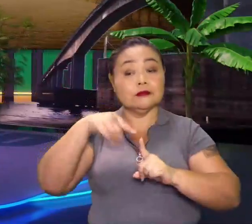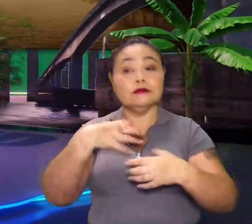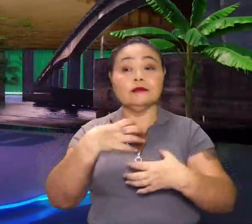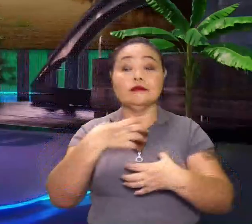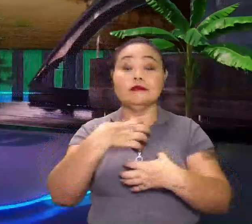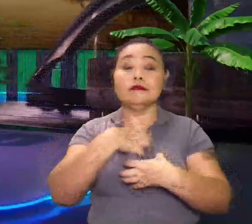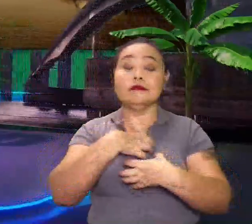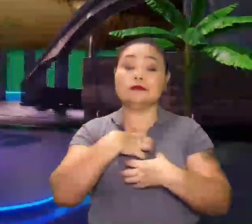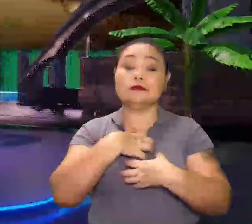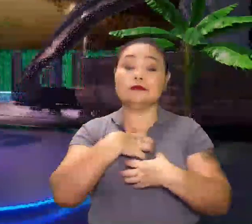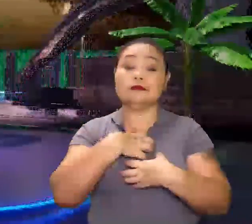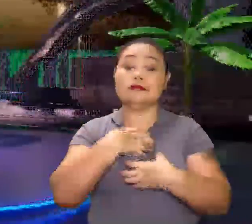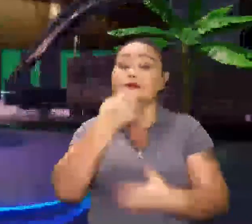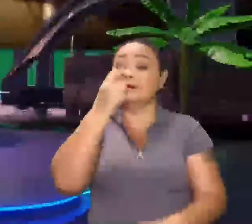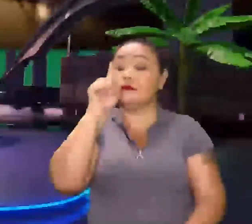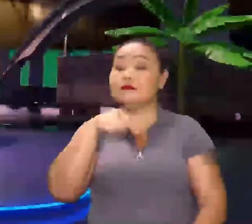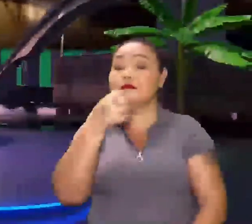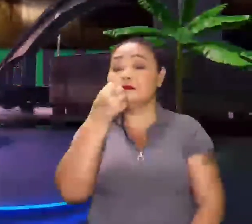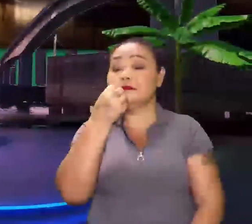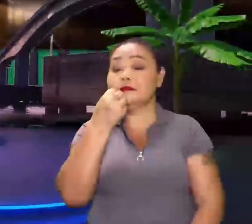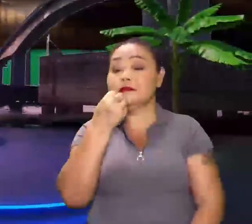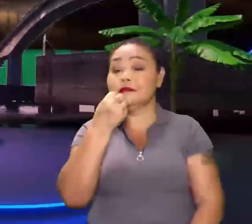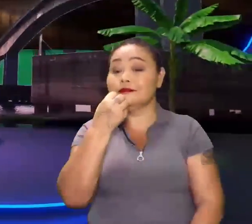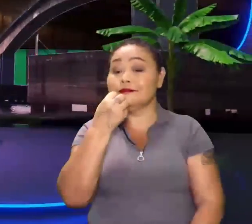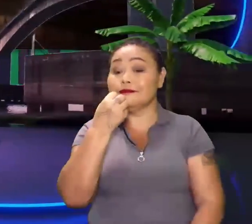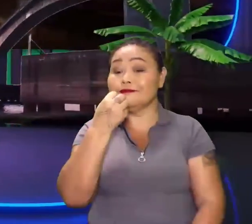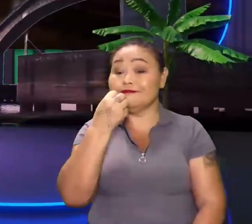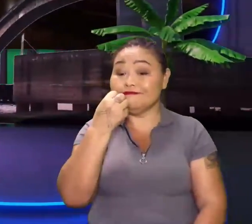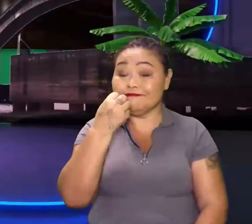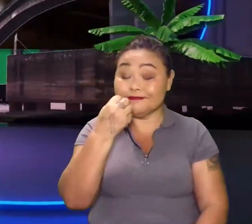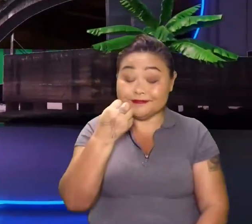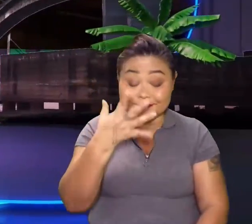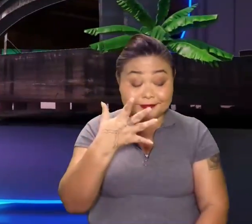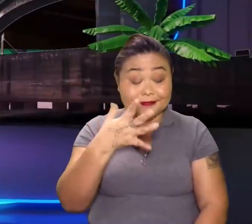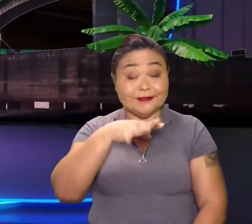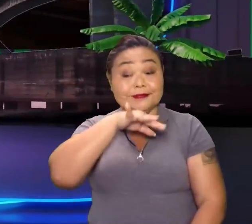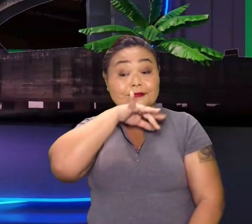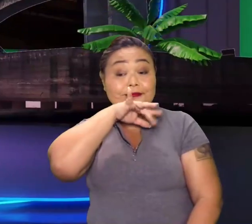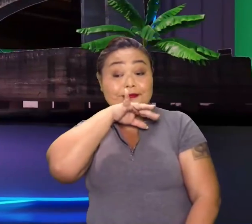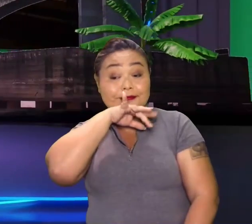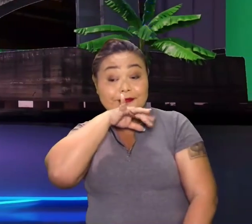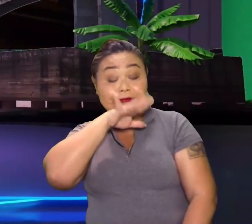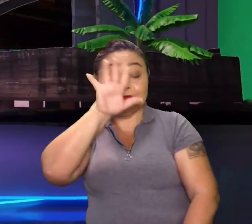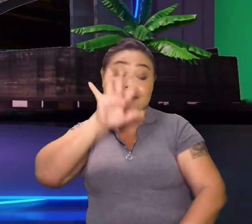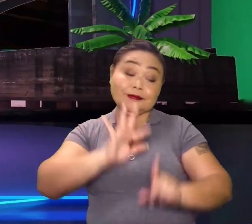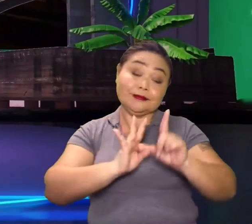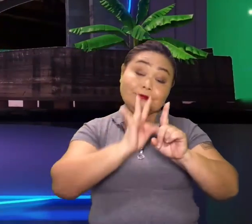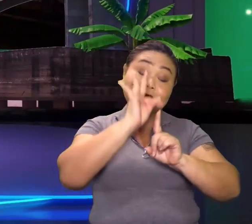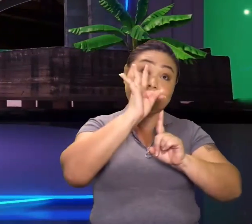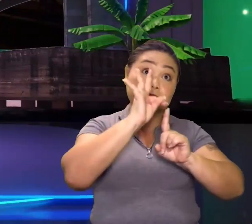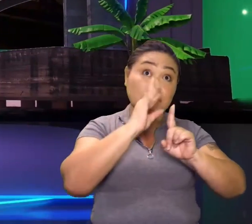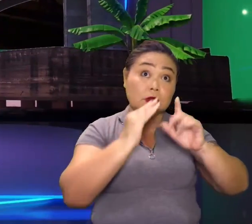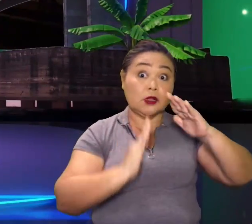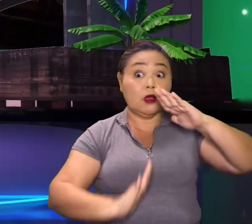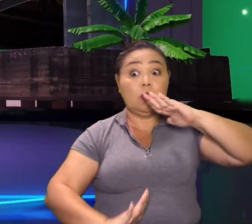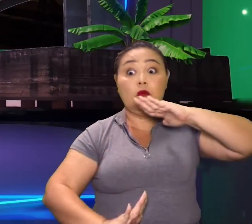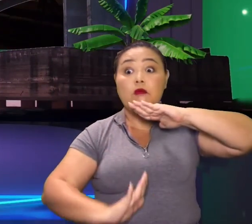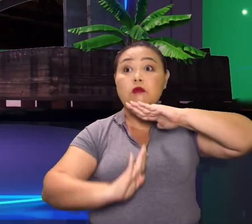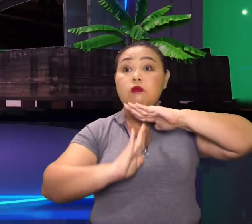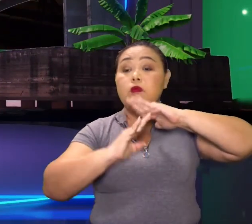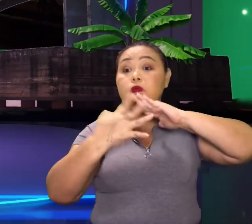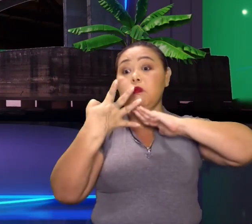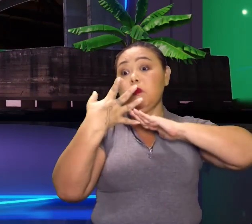uma sensação muito desconfortável, que as temperaturas em alguns lugares chegam até